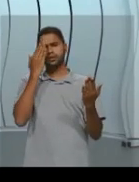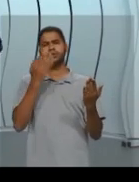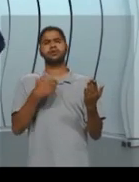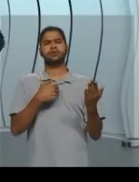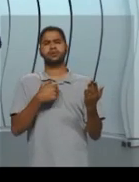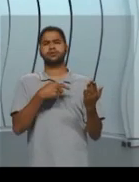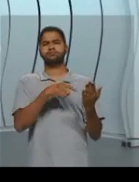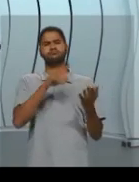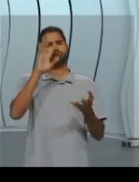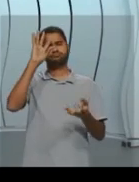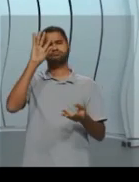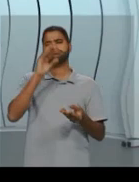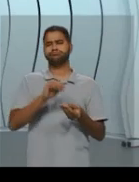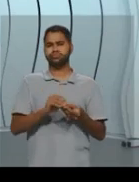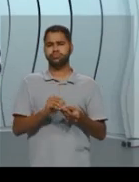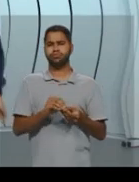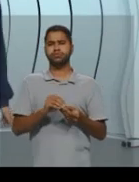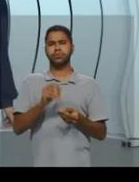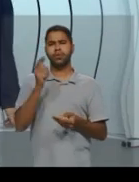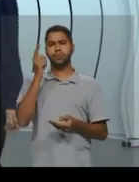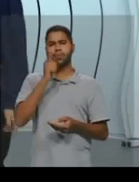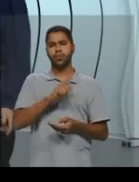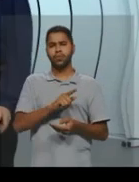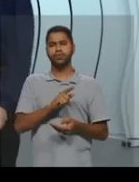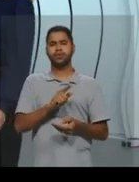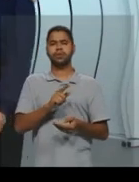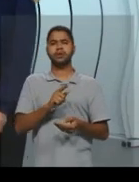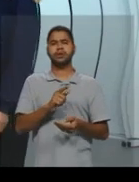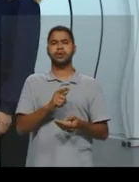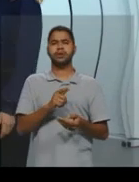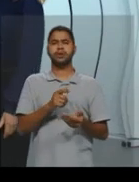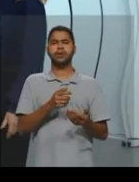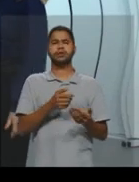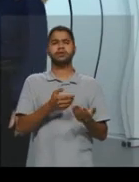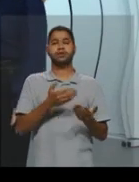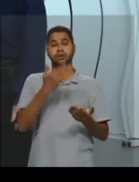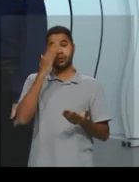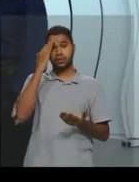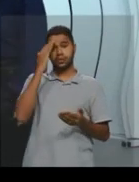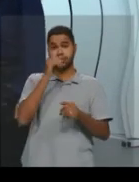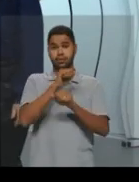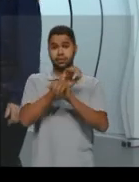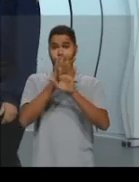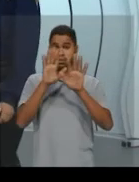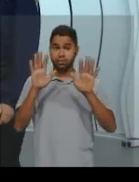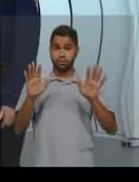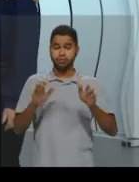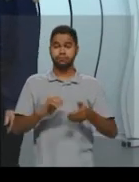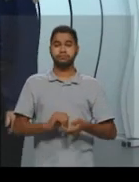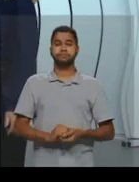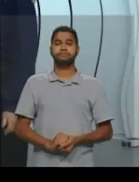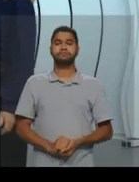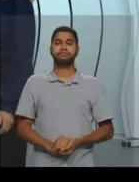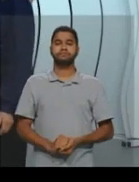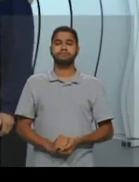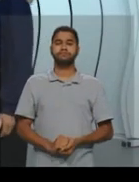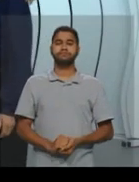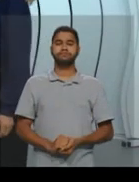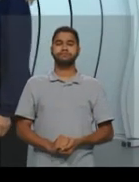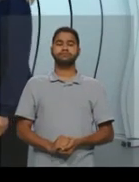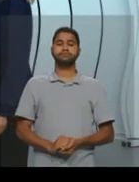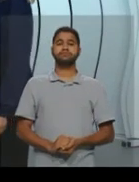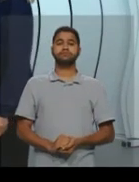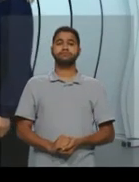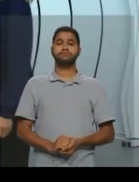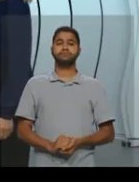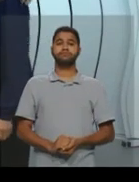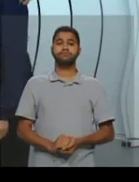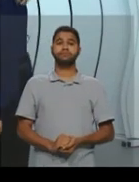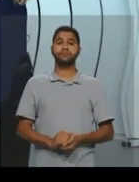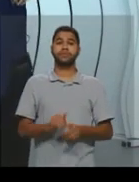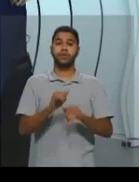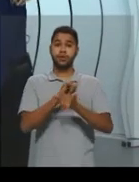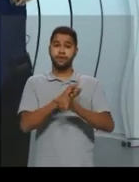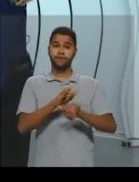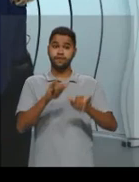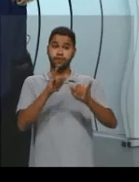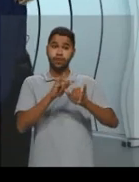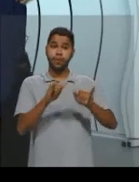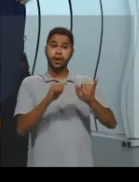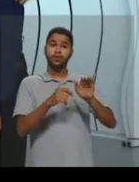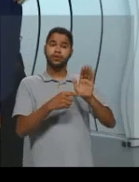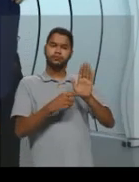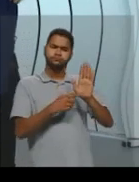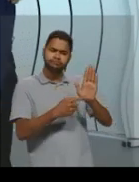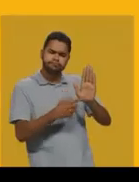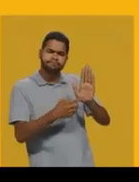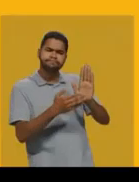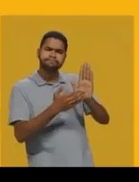dedução para chegar nessa informação. Então, é isso que nós vamos ver aqui um pouco. Então, informações explícitas